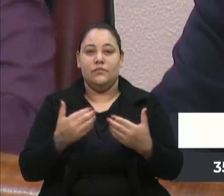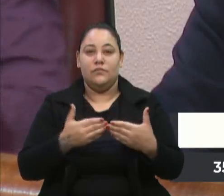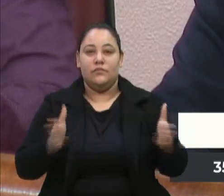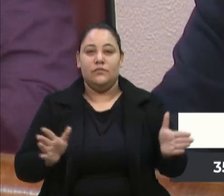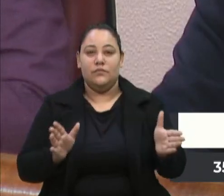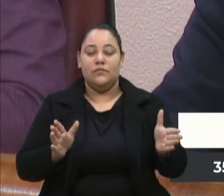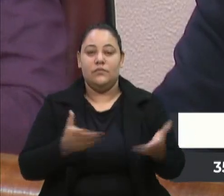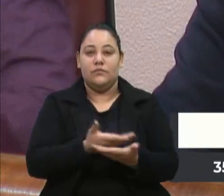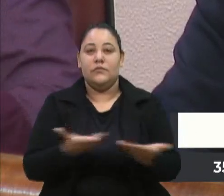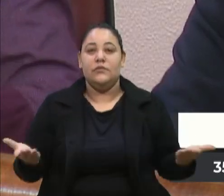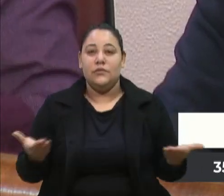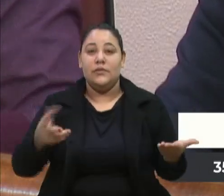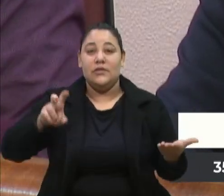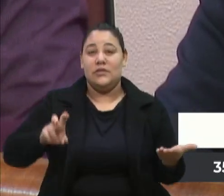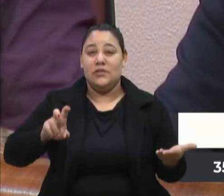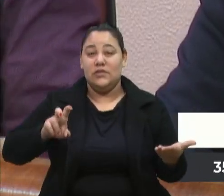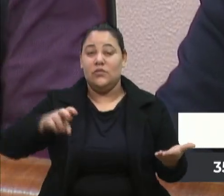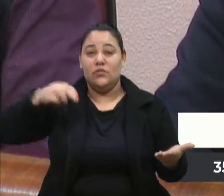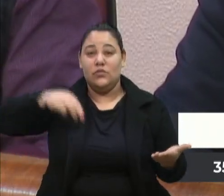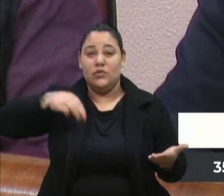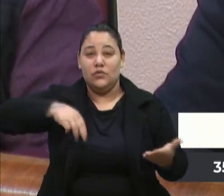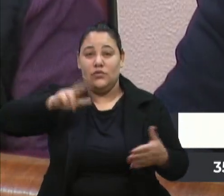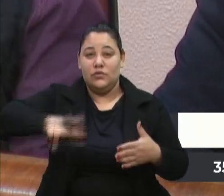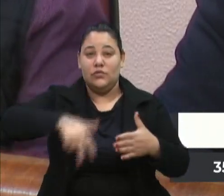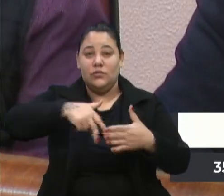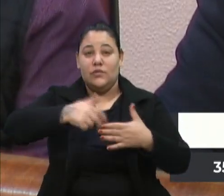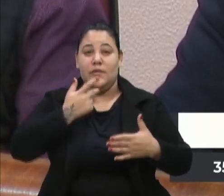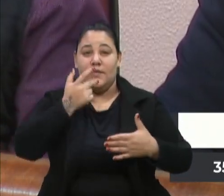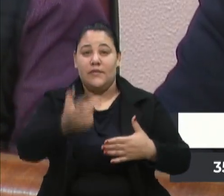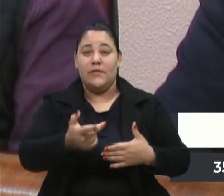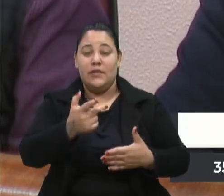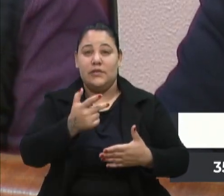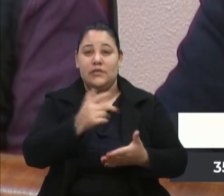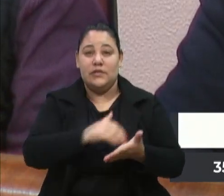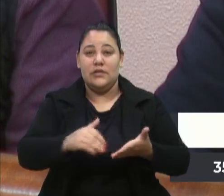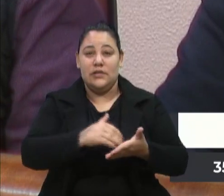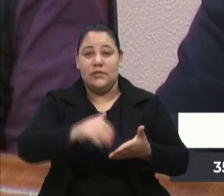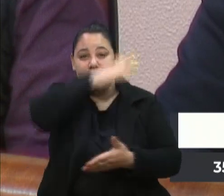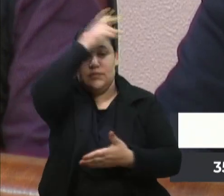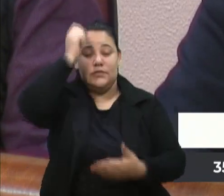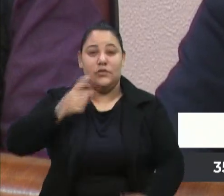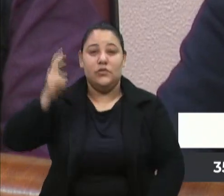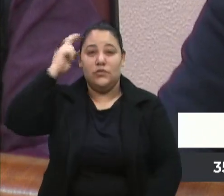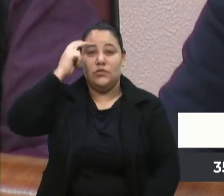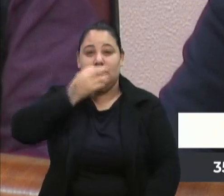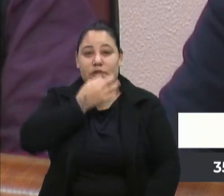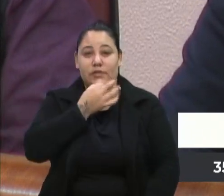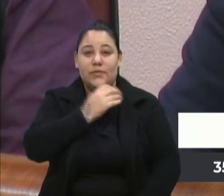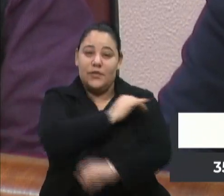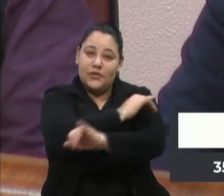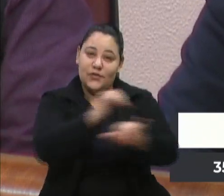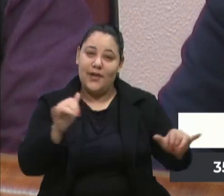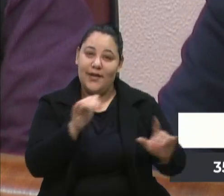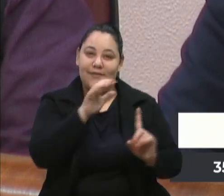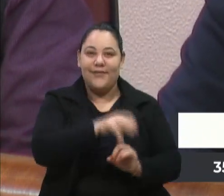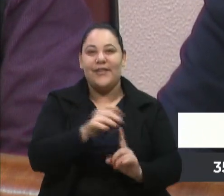5 minutos para a manifestação da secretária municipal da Cultura de Caxias do Sul para divulgar a Feira do